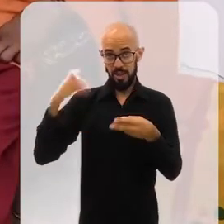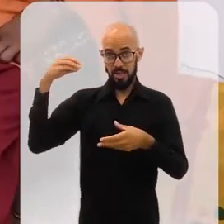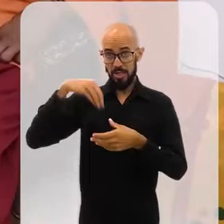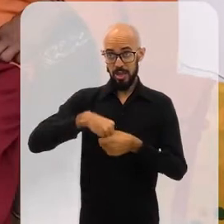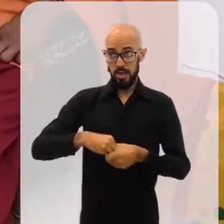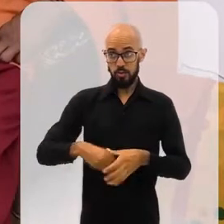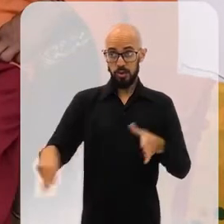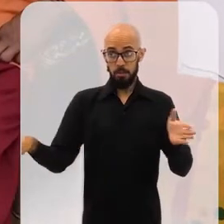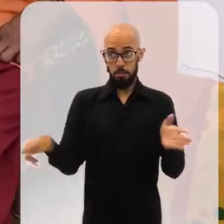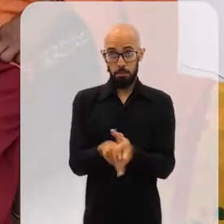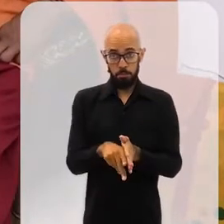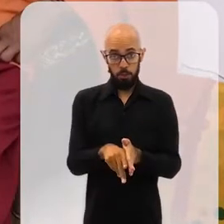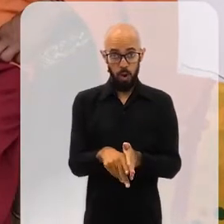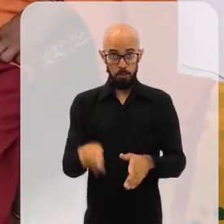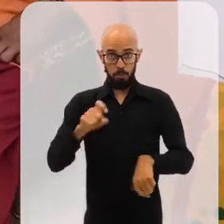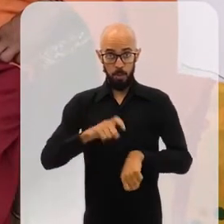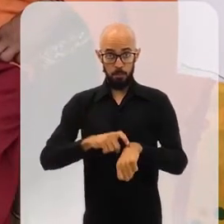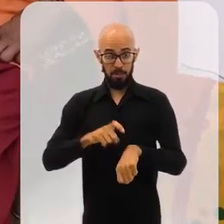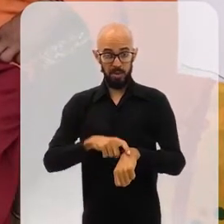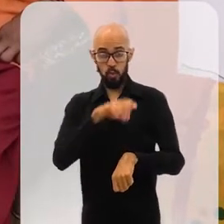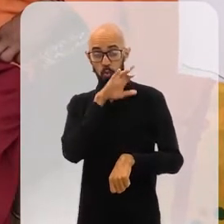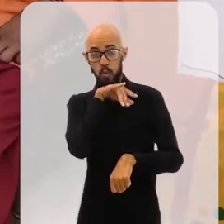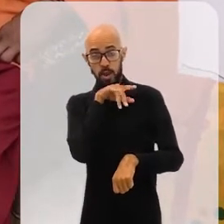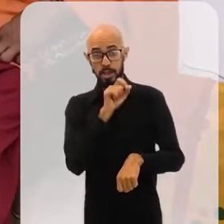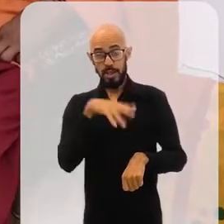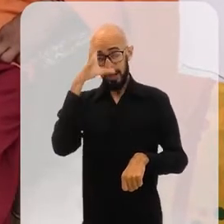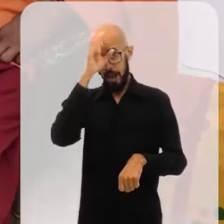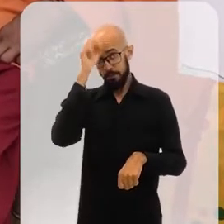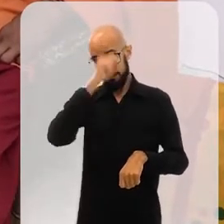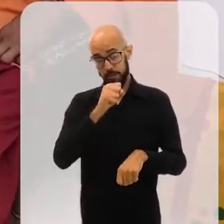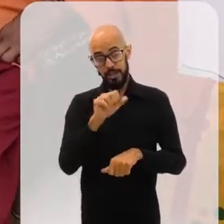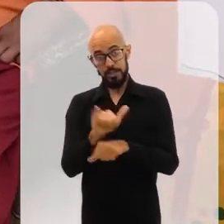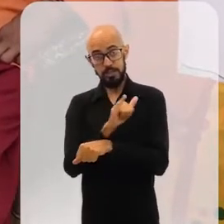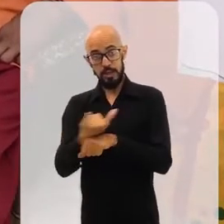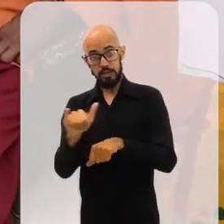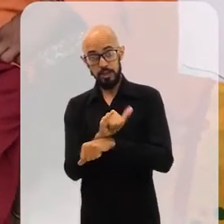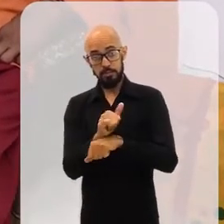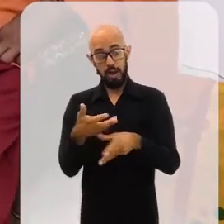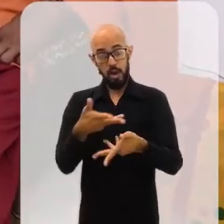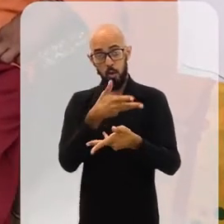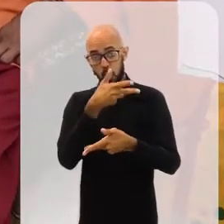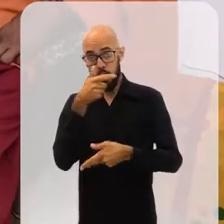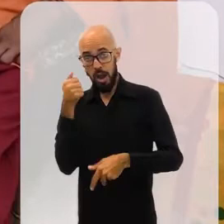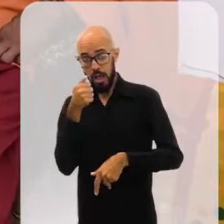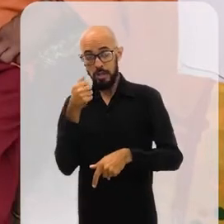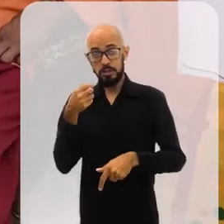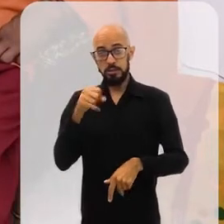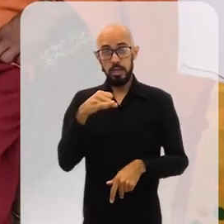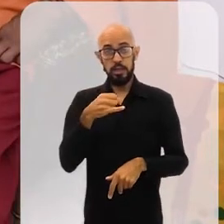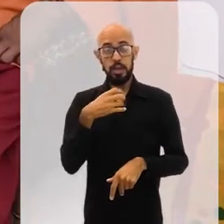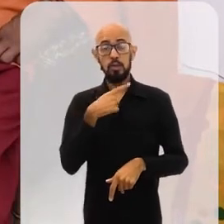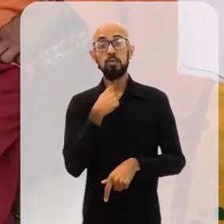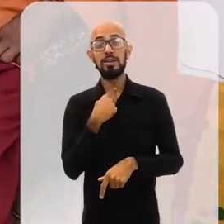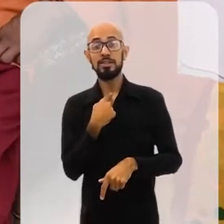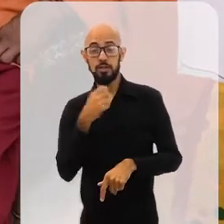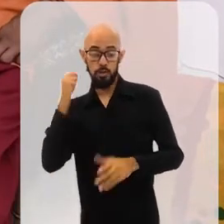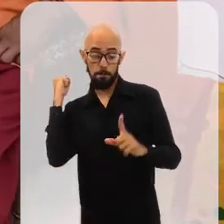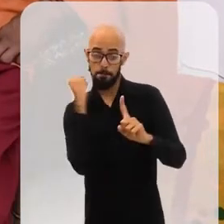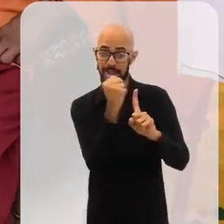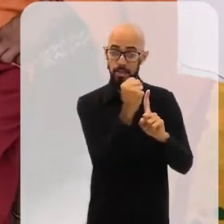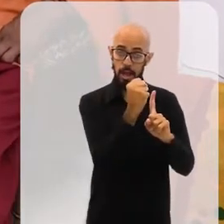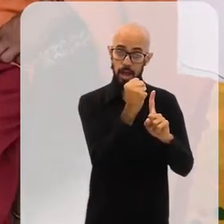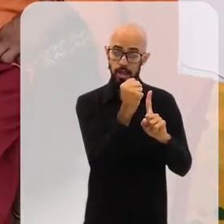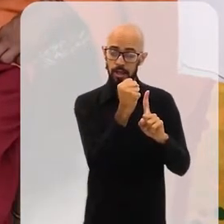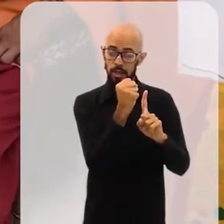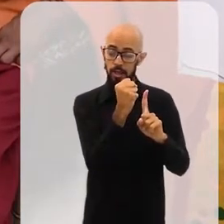dentro da própria situação, ele encontra os antídotos para neutralizar. Um exemplo, se ele tem um desejo de matar, ele transforma aquele